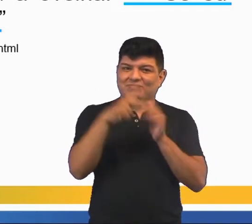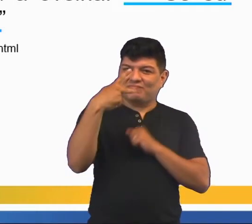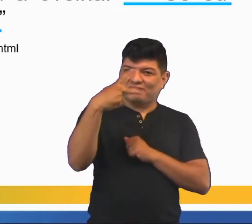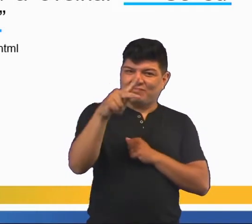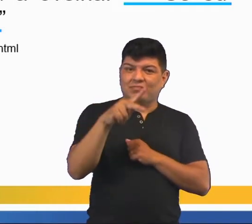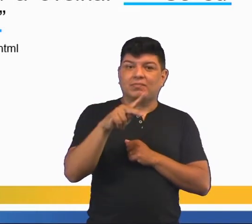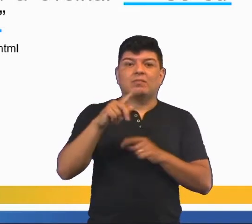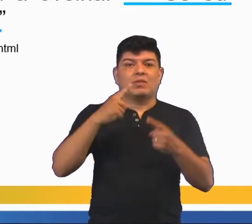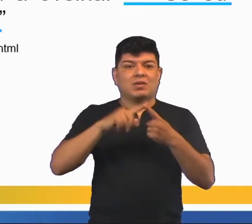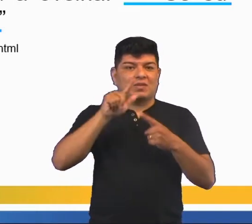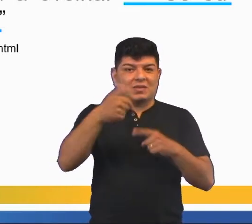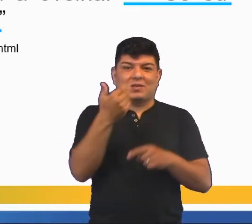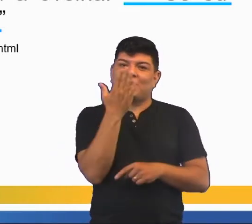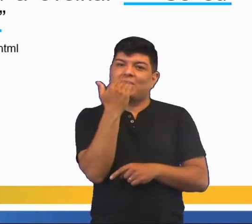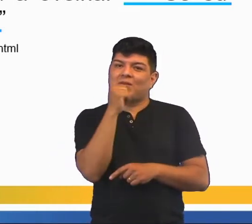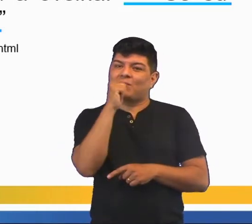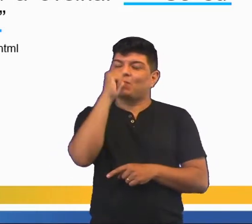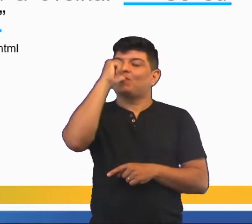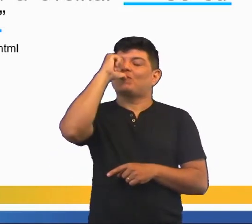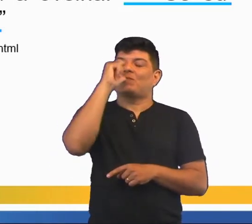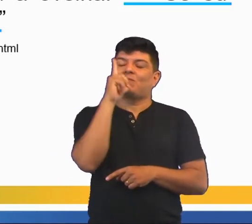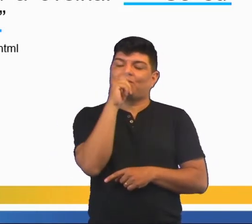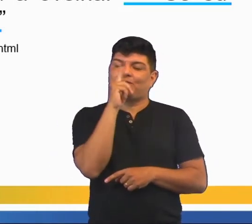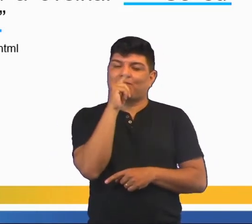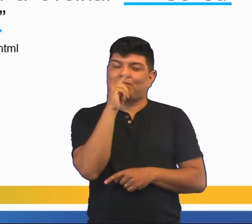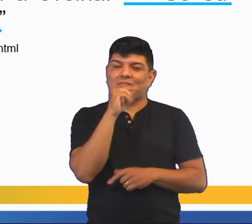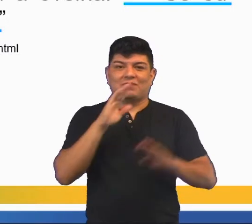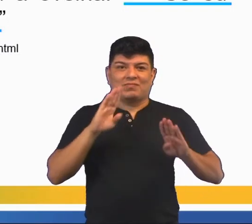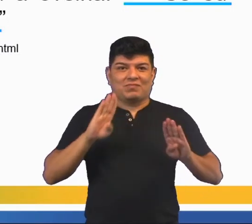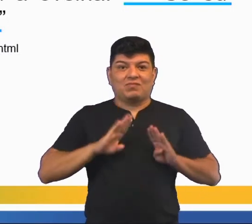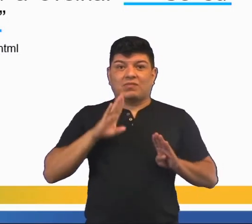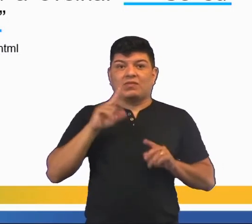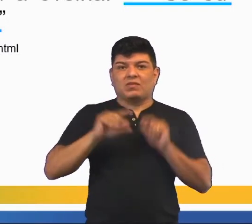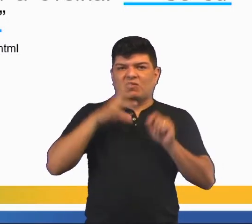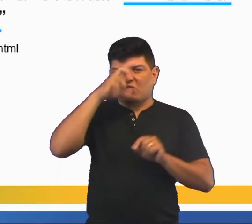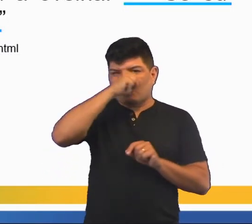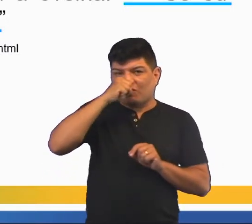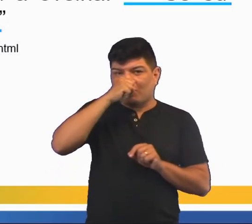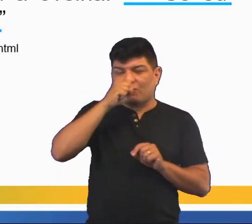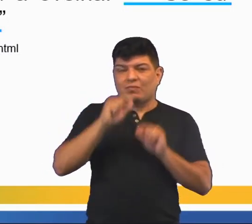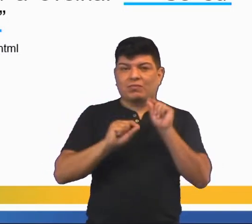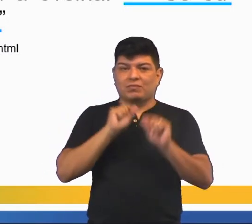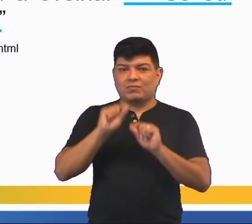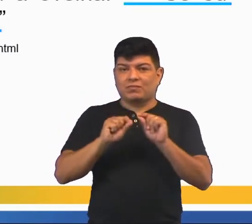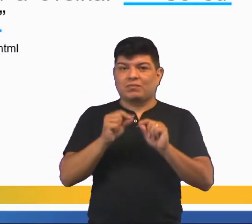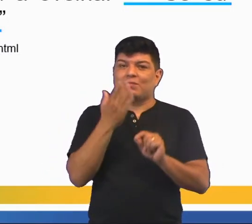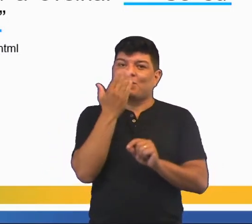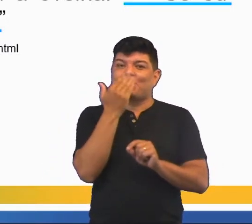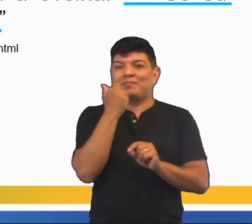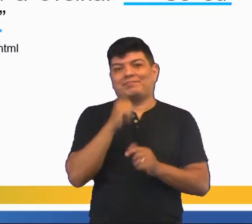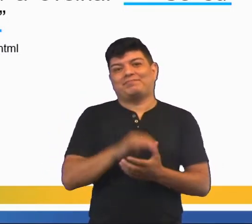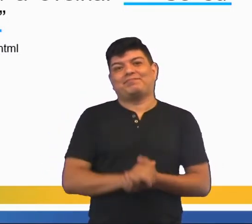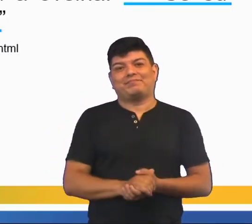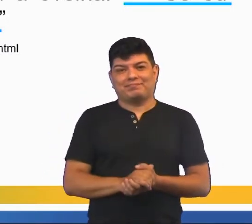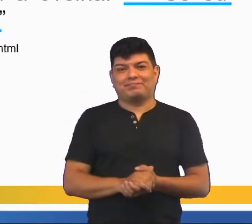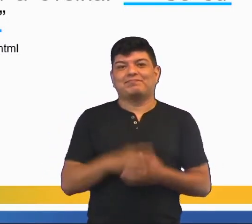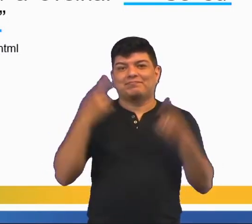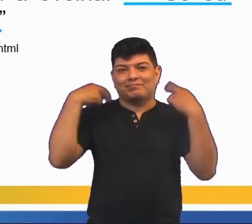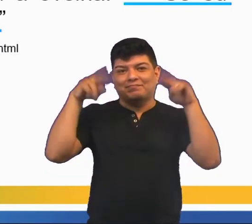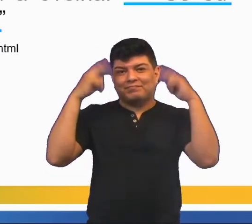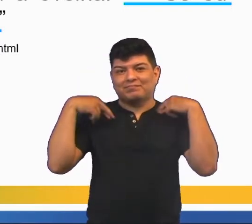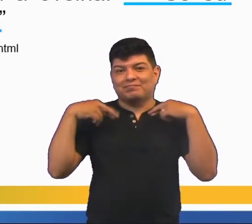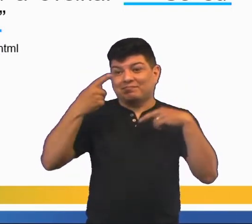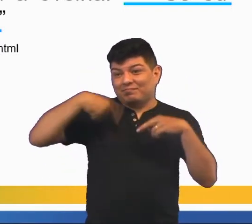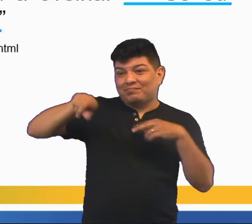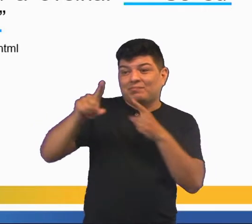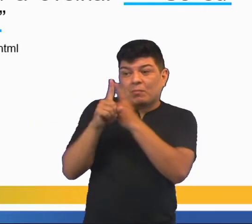Claro, depois que ele tomasse água, o que ia acontecer? Ele ia ficar com força. Para quê? Para comer a ovelha, né? Para correr